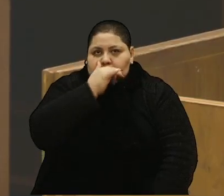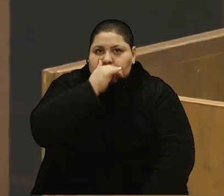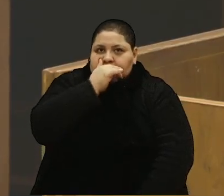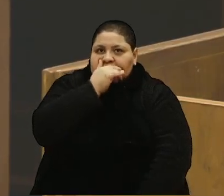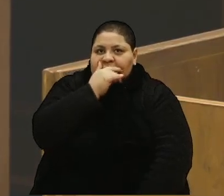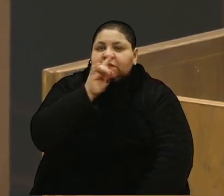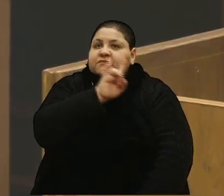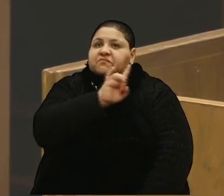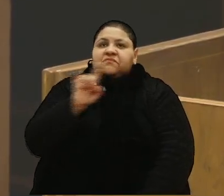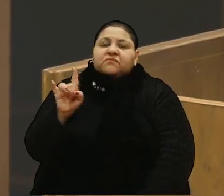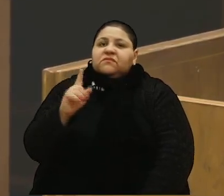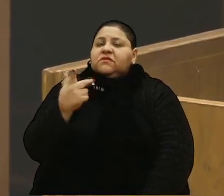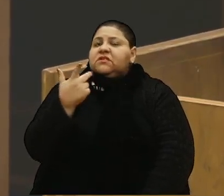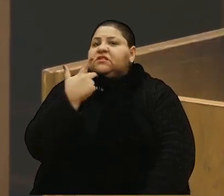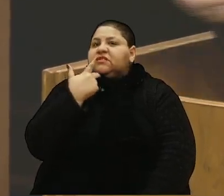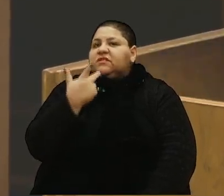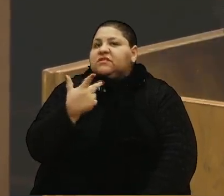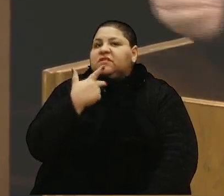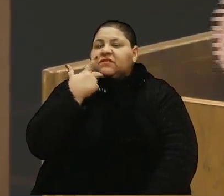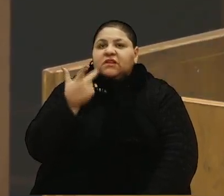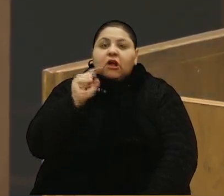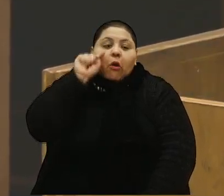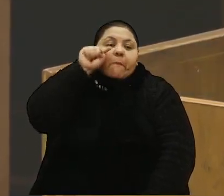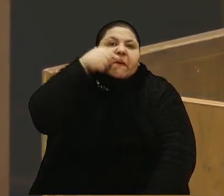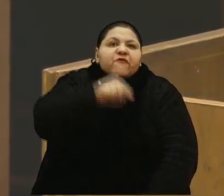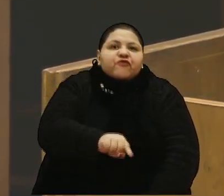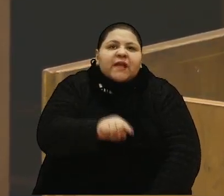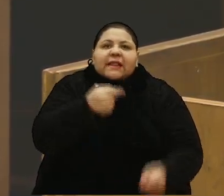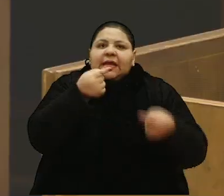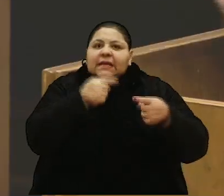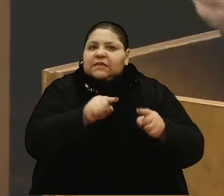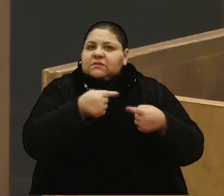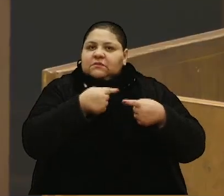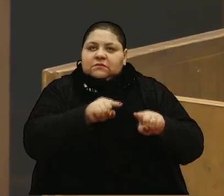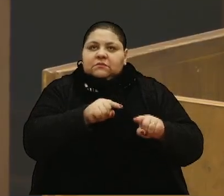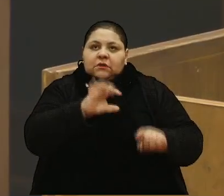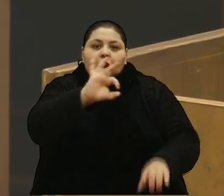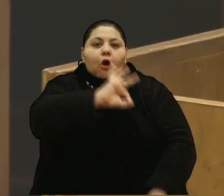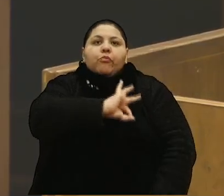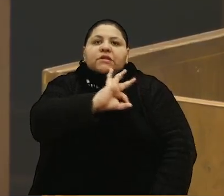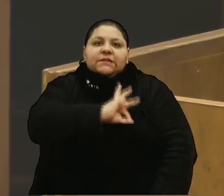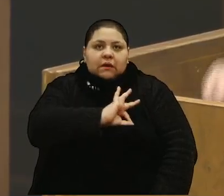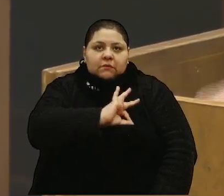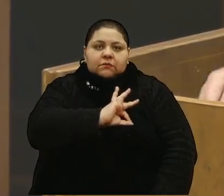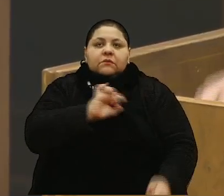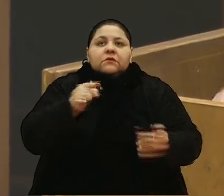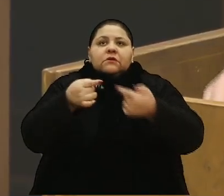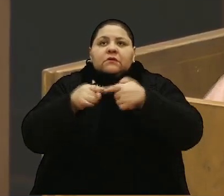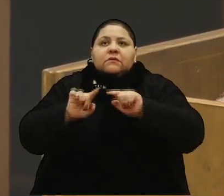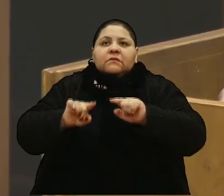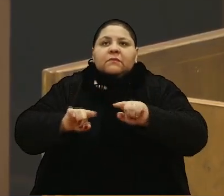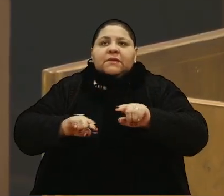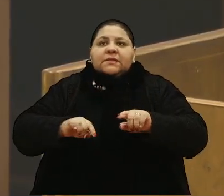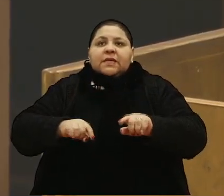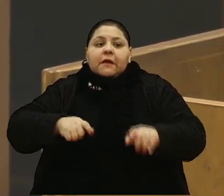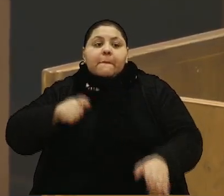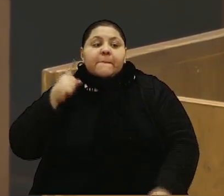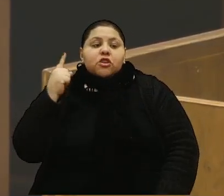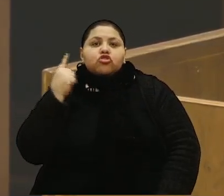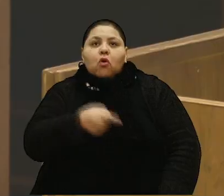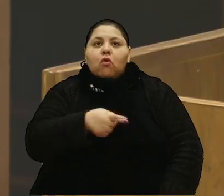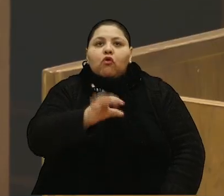E não estou nem aqui querendo assim ir a fundo da crítica ao policial. Mas quem mandou lá o policial?